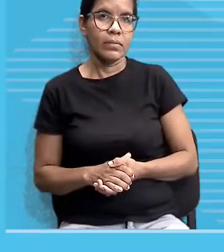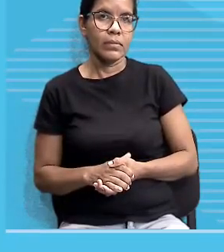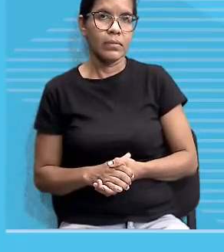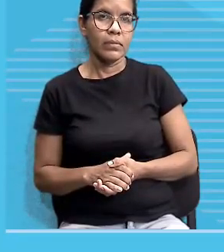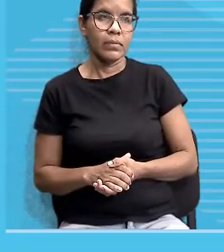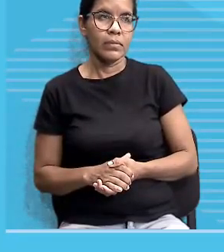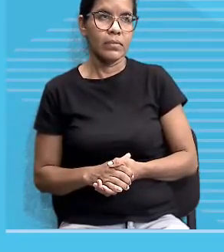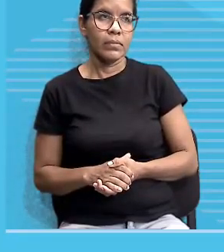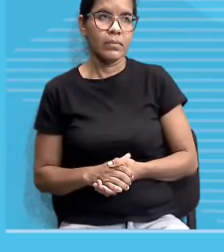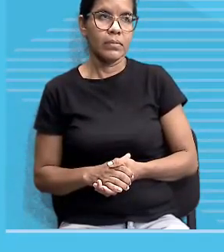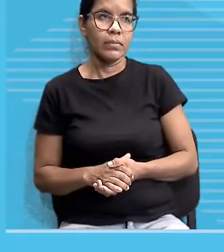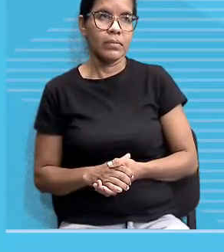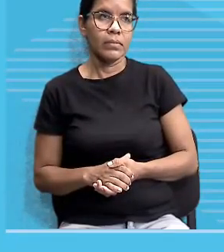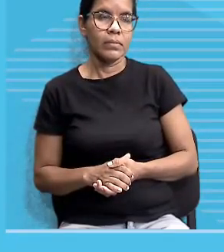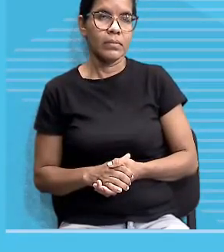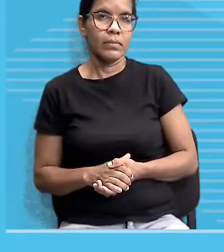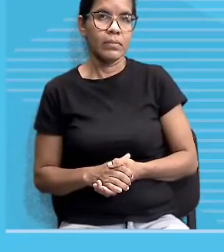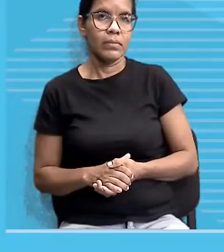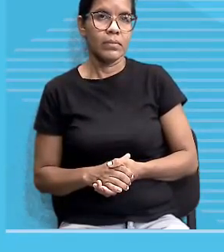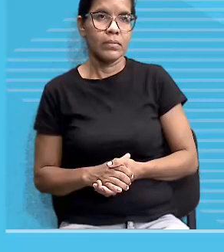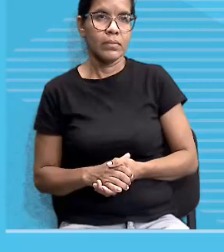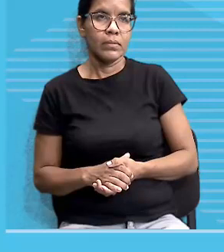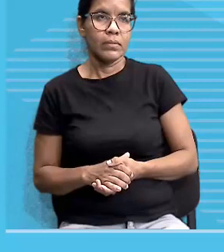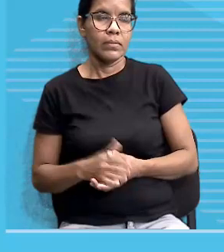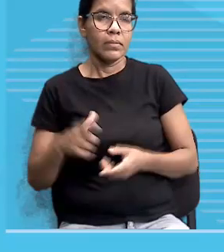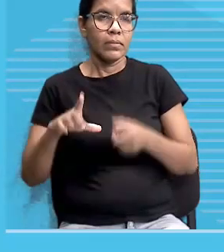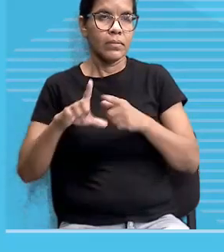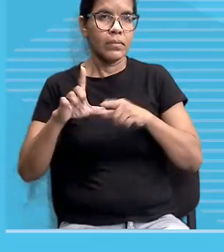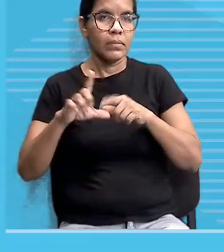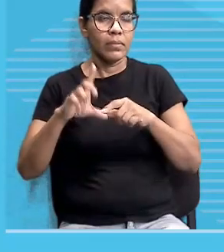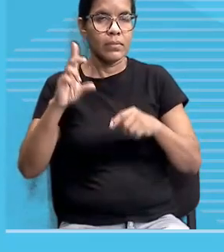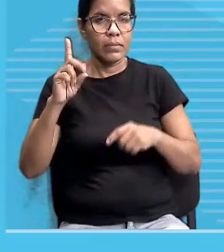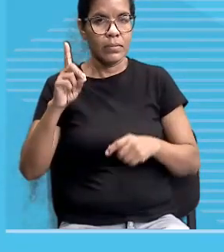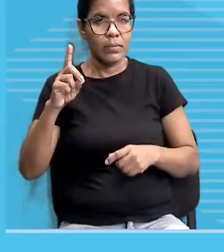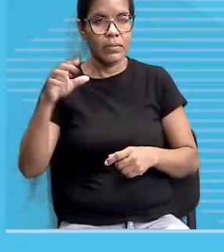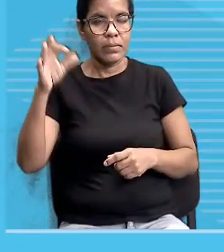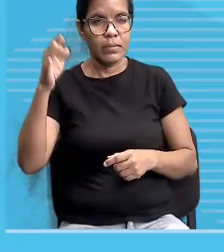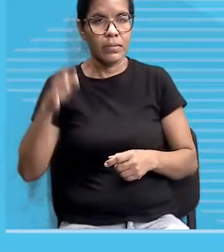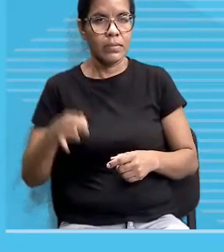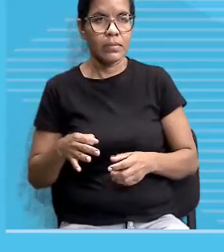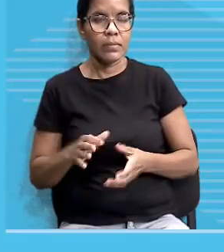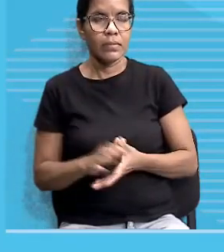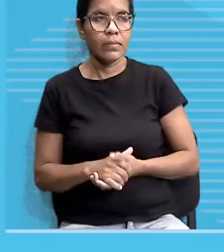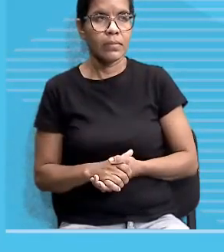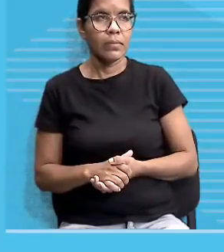e Jads a letra d de dado